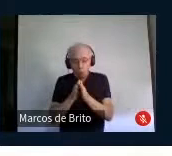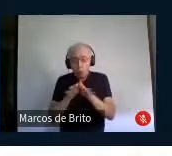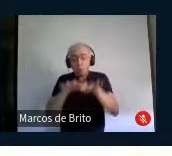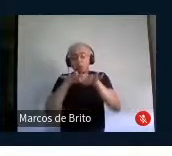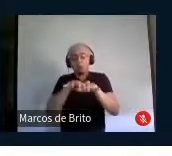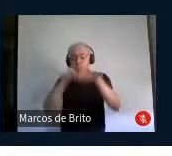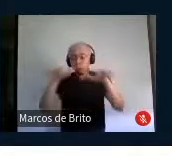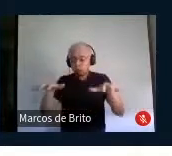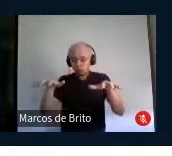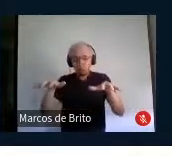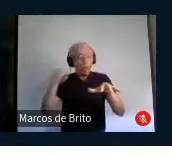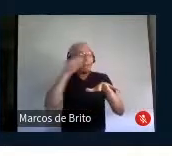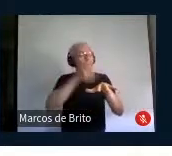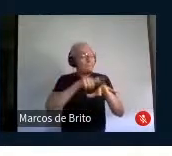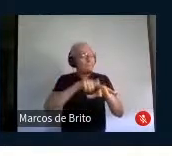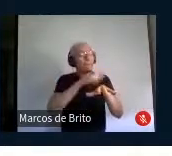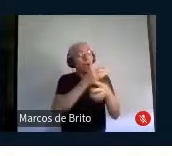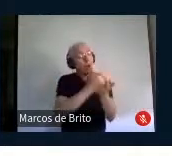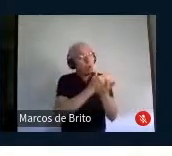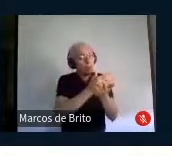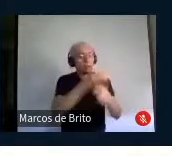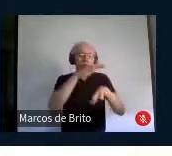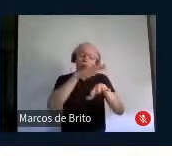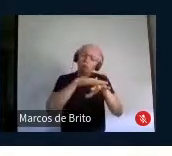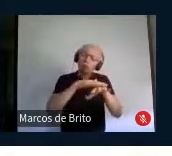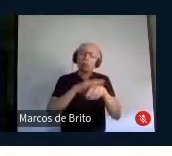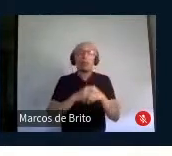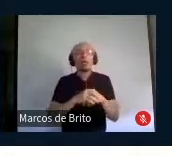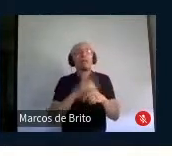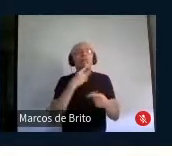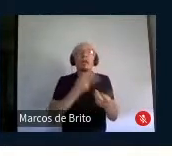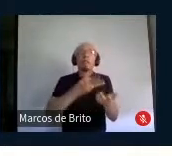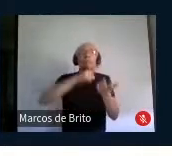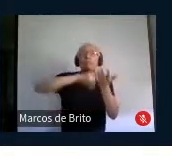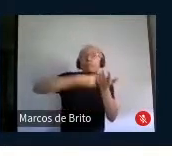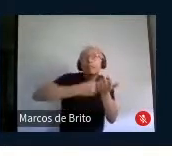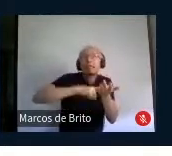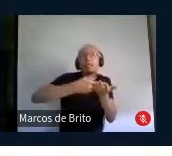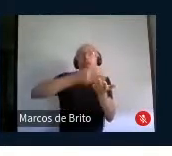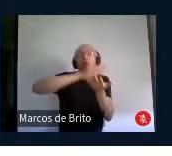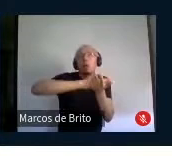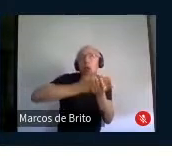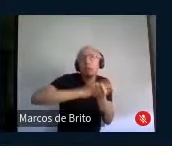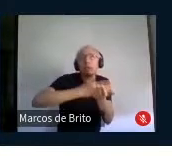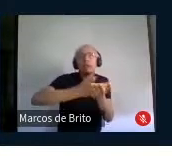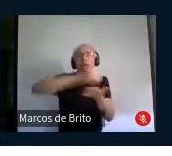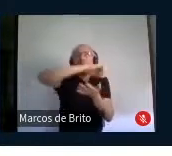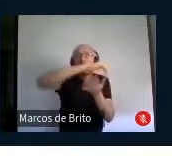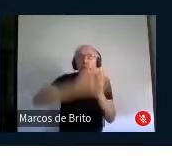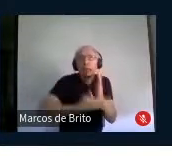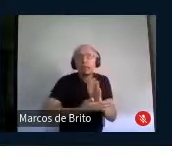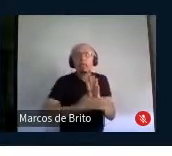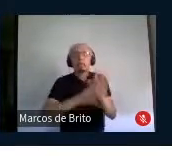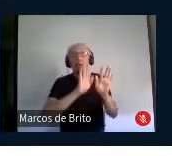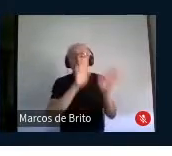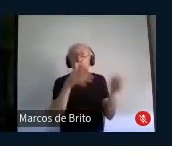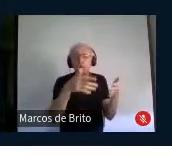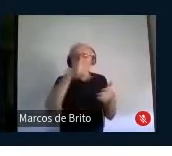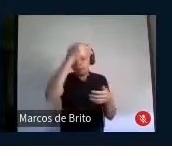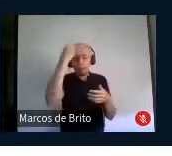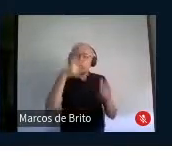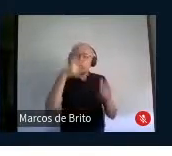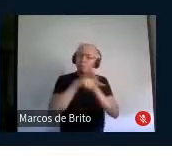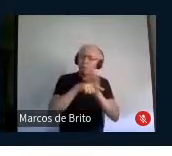parte a gente discute sobre tradução e interpretação de língua de sinais a partir desses